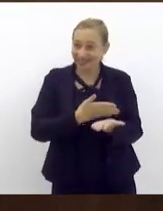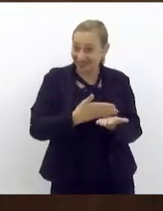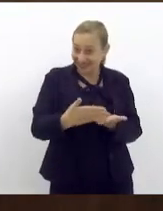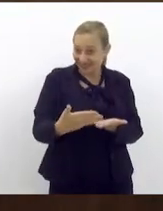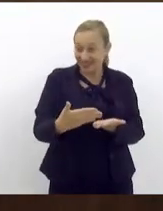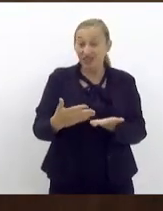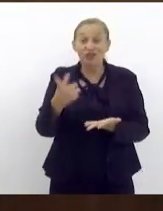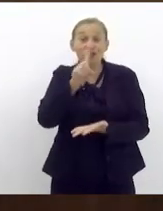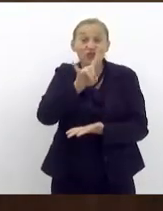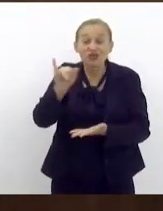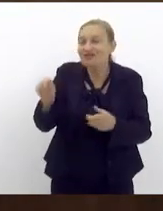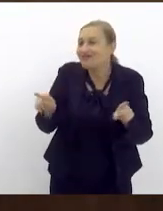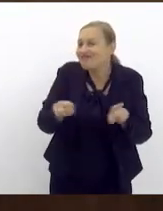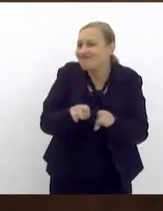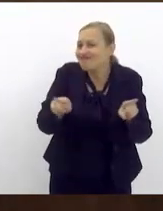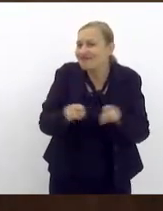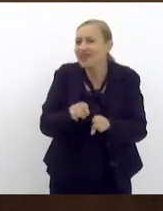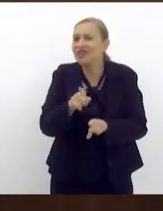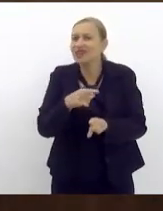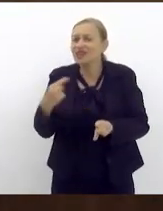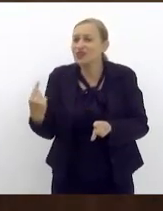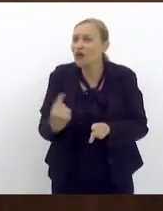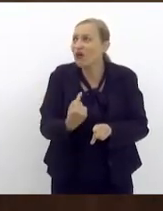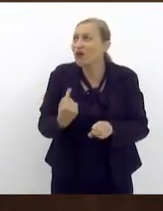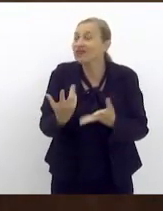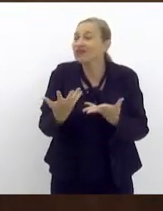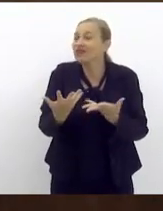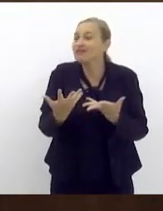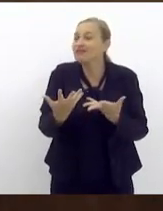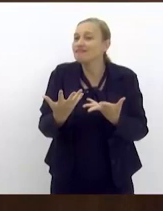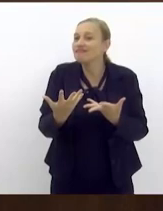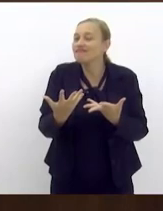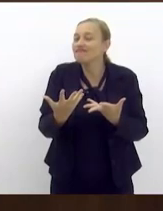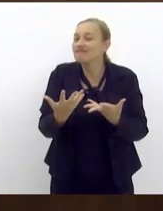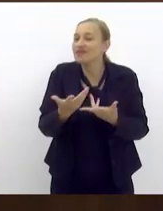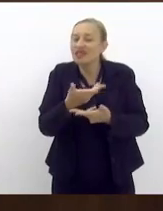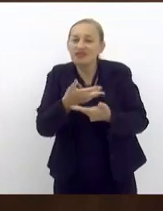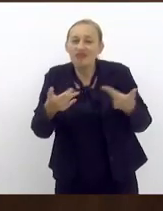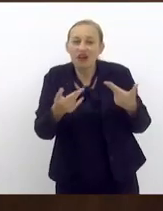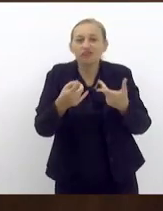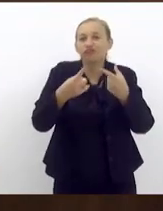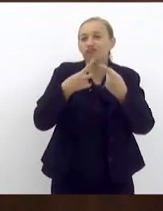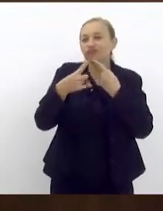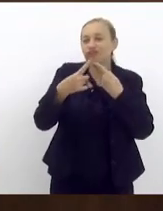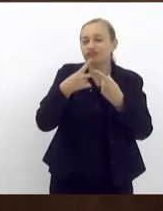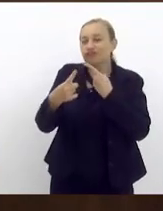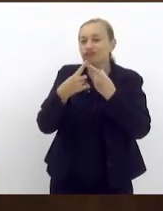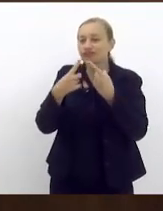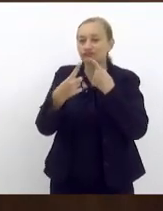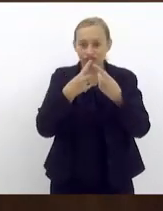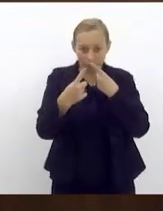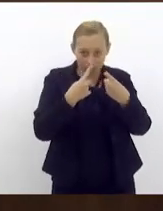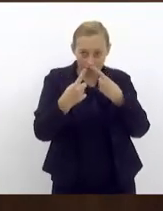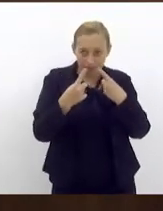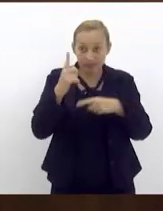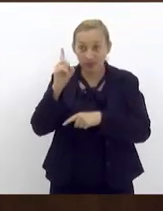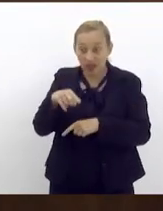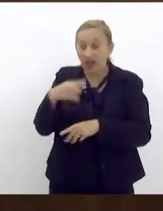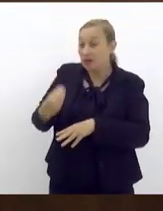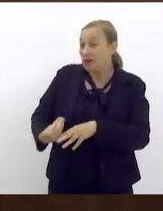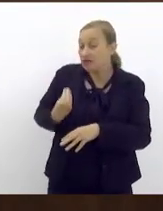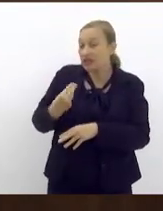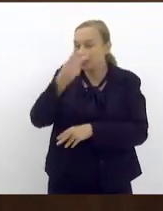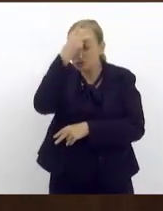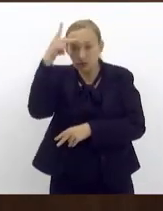num dia também que a gente é traz tantos debates né em tantos debates para a vida